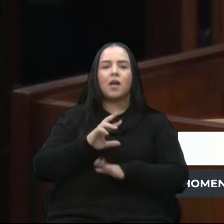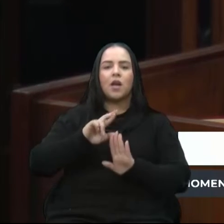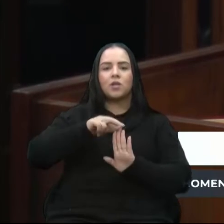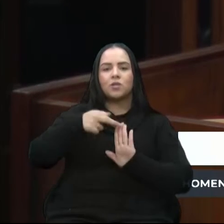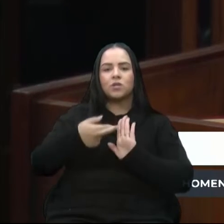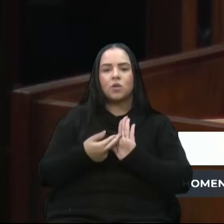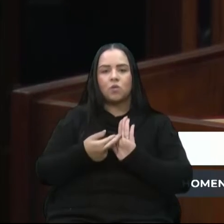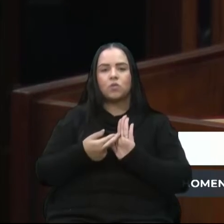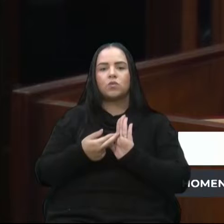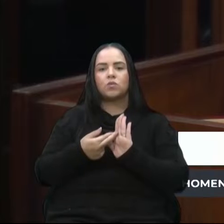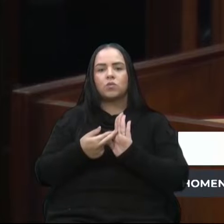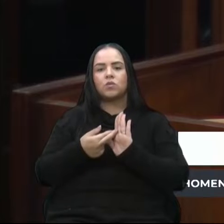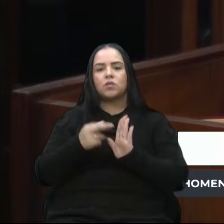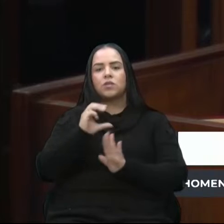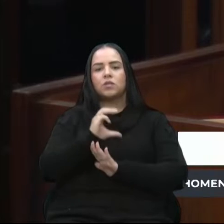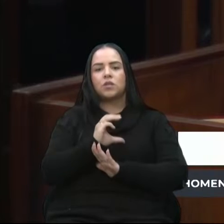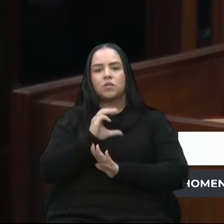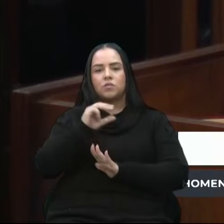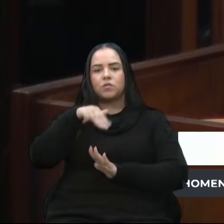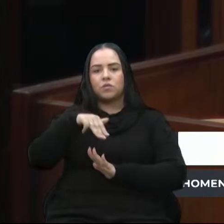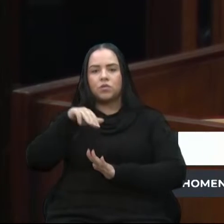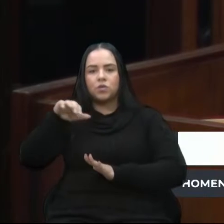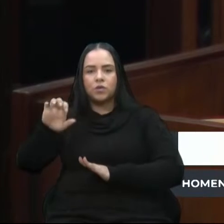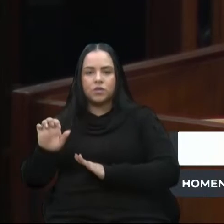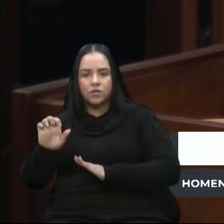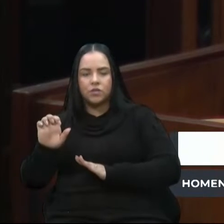Educação, onde ele estabelece